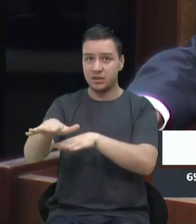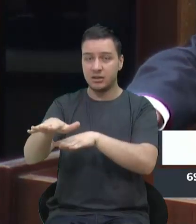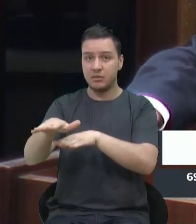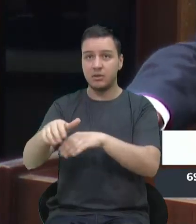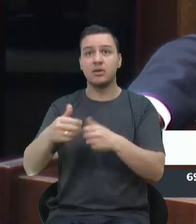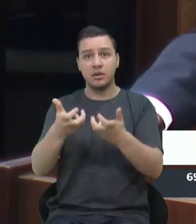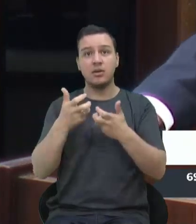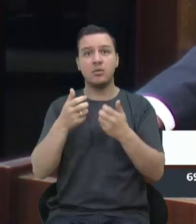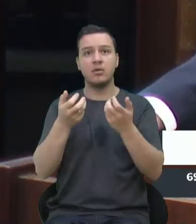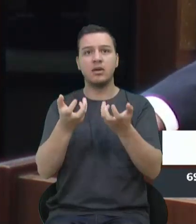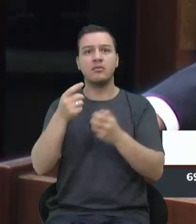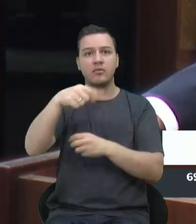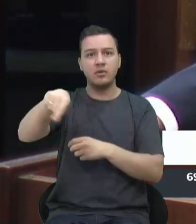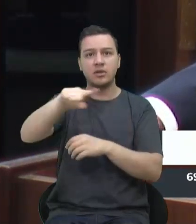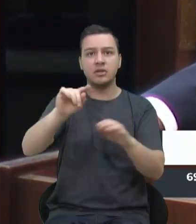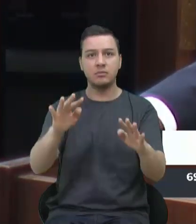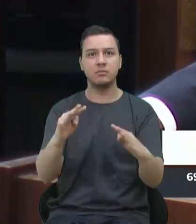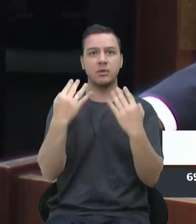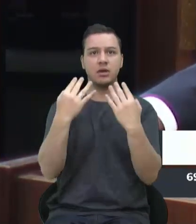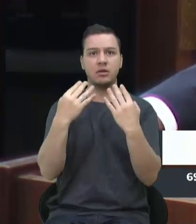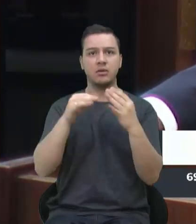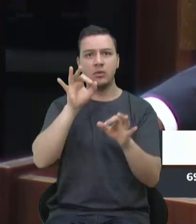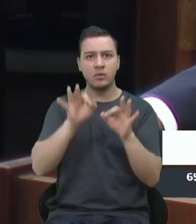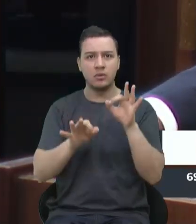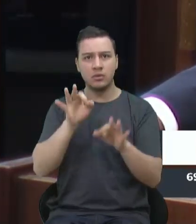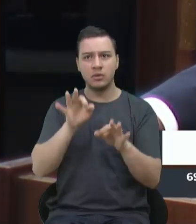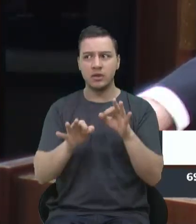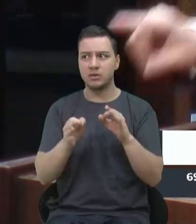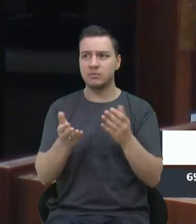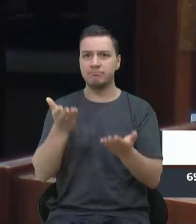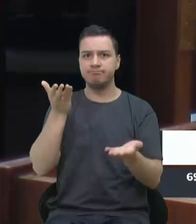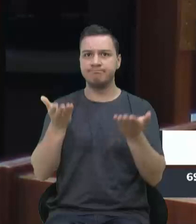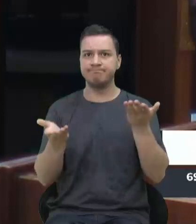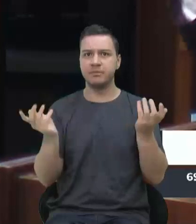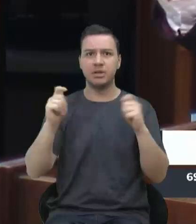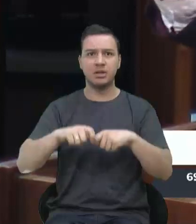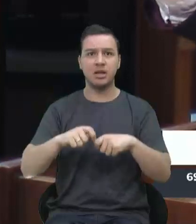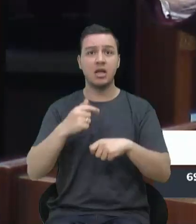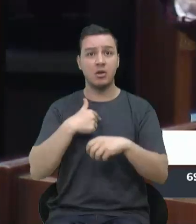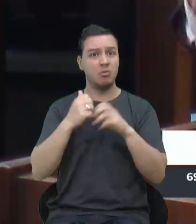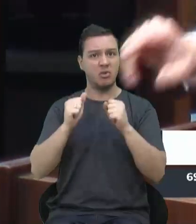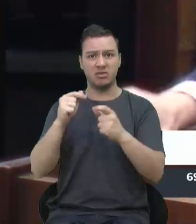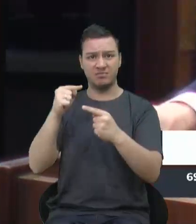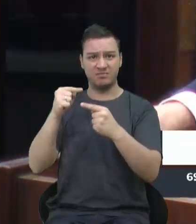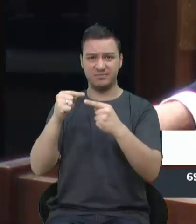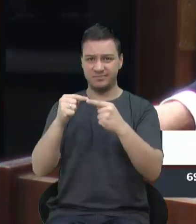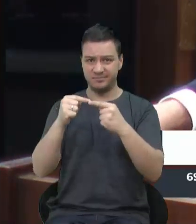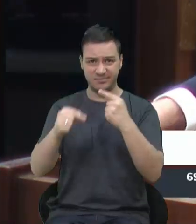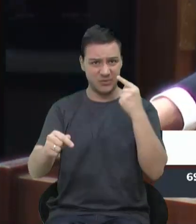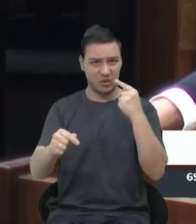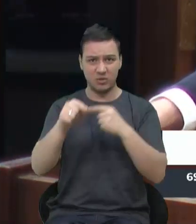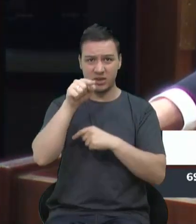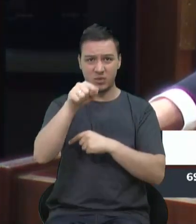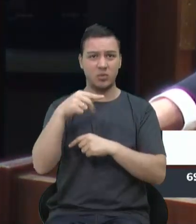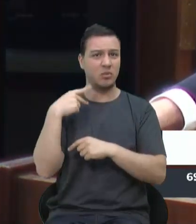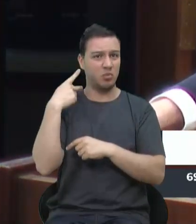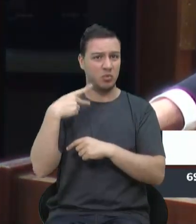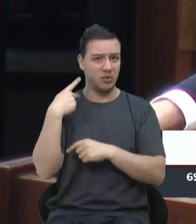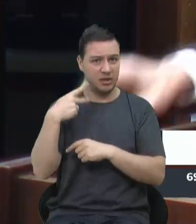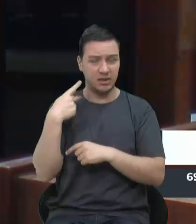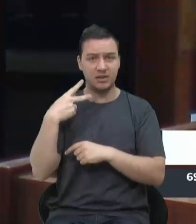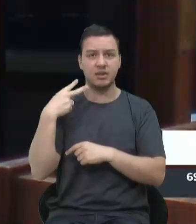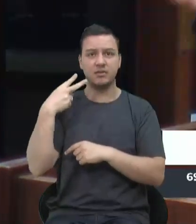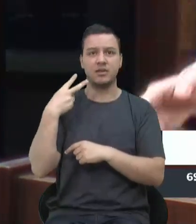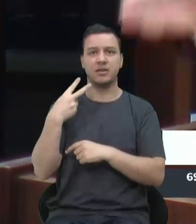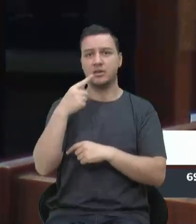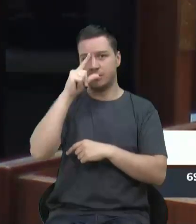esse chamamento para um juízo de proporcionalidade, porque eu posso não concordar com o segmento político de Vossa Excelência, vereador Fantinel,